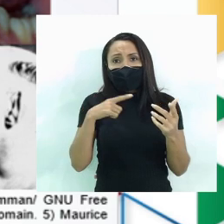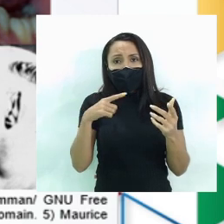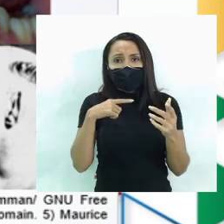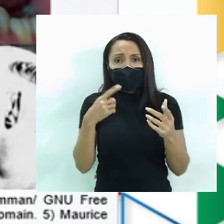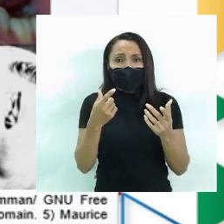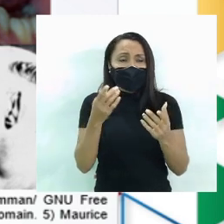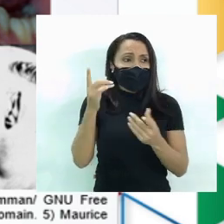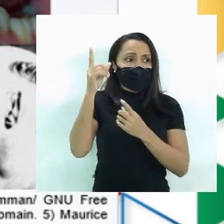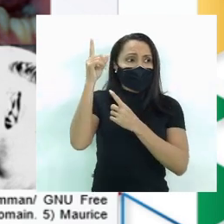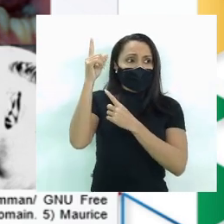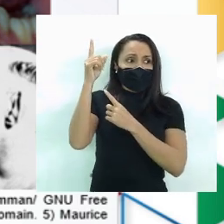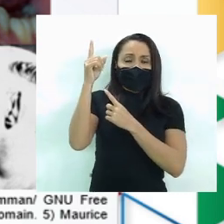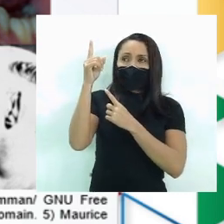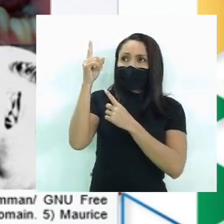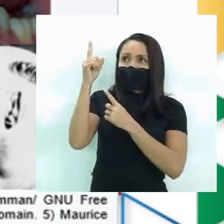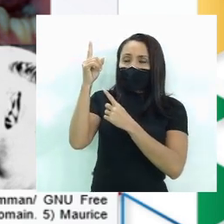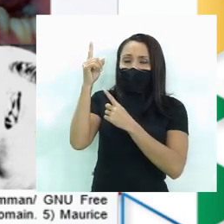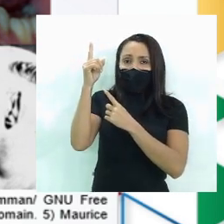fotos, não é isso? O excesso